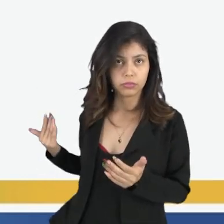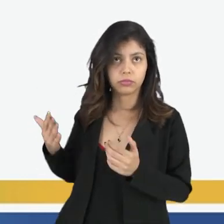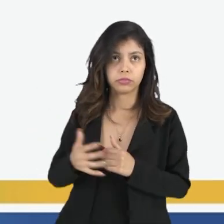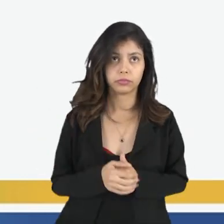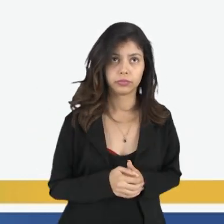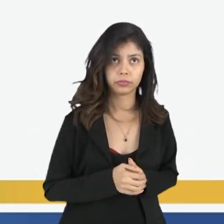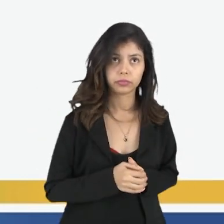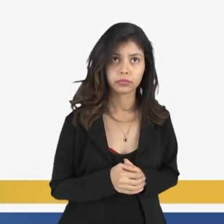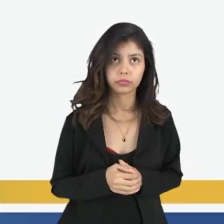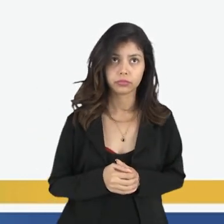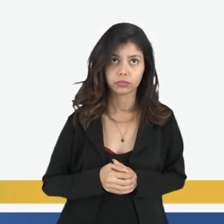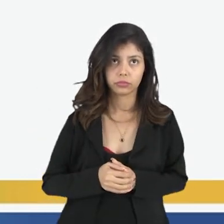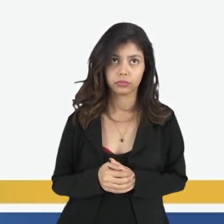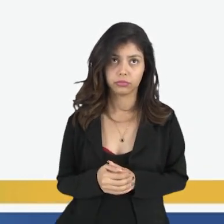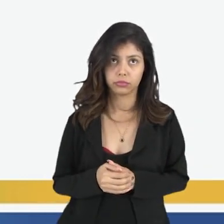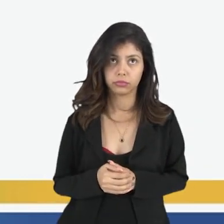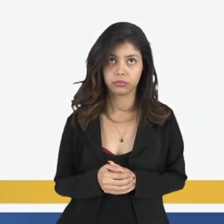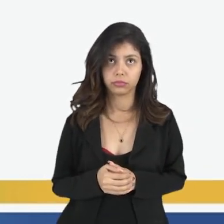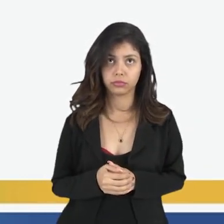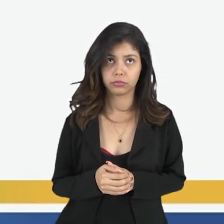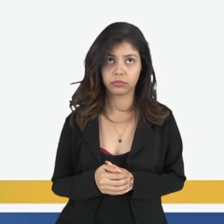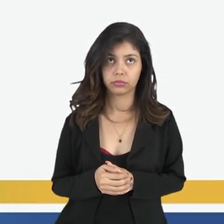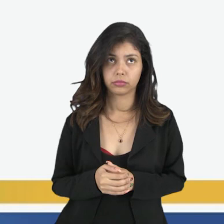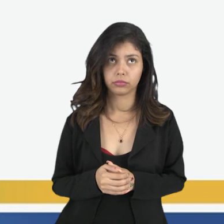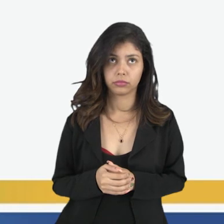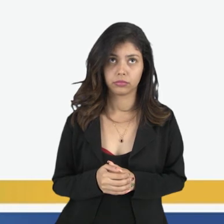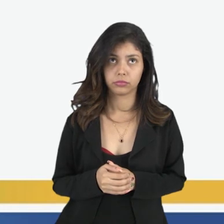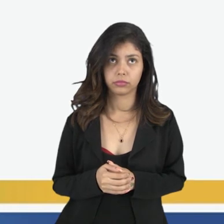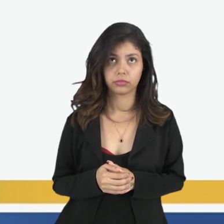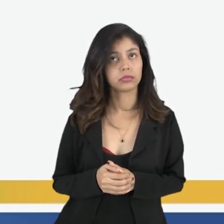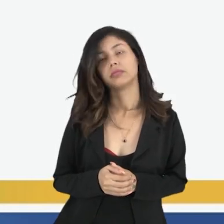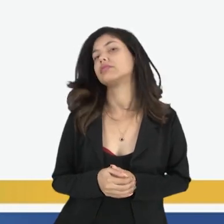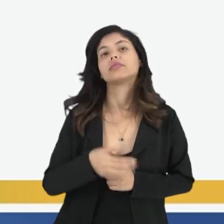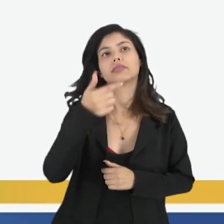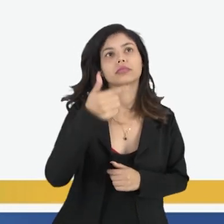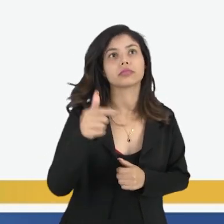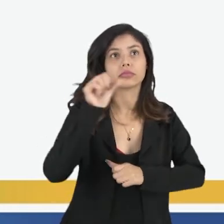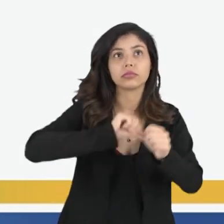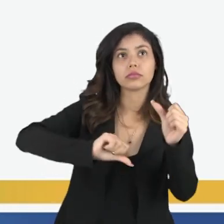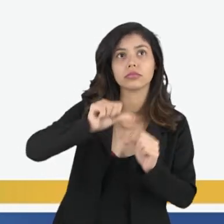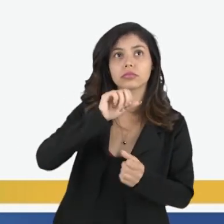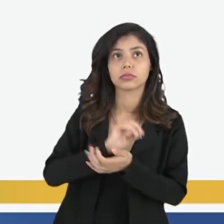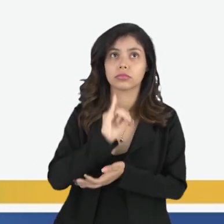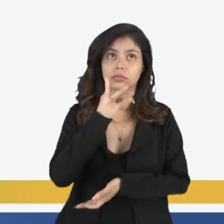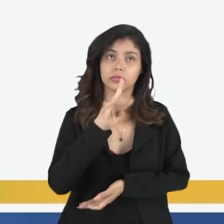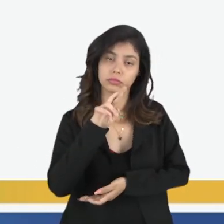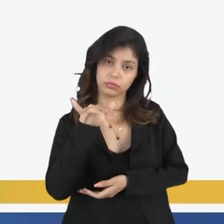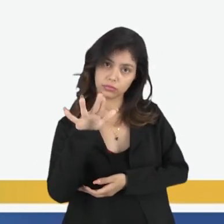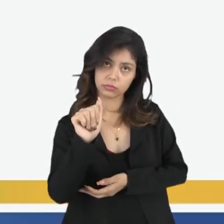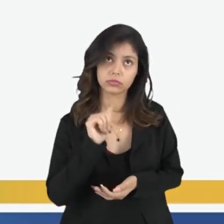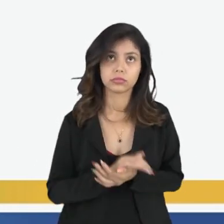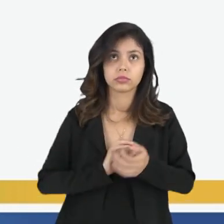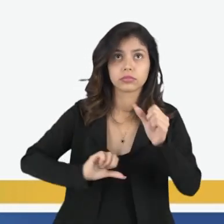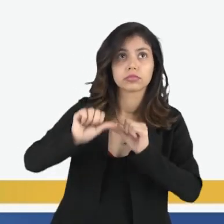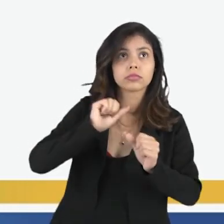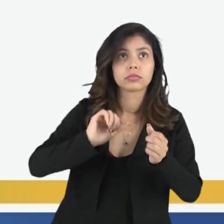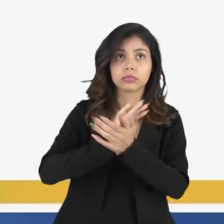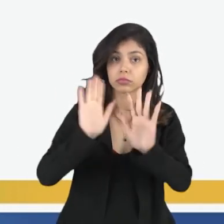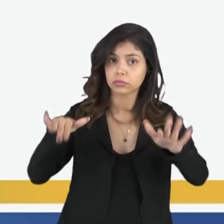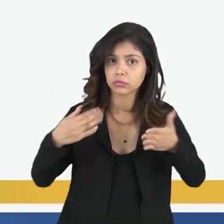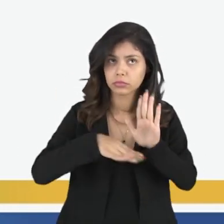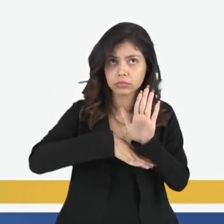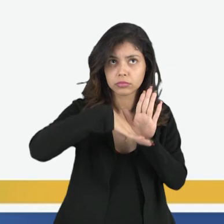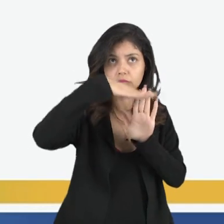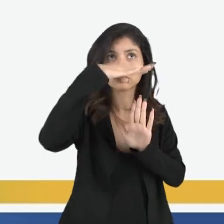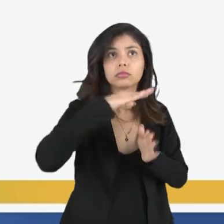vocês. Nós temos também a segunda transformação isotérmica, que é a transformação na